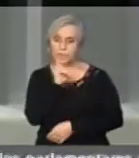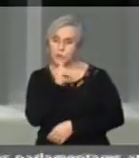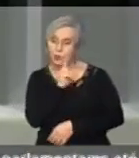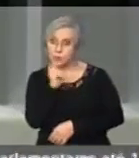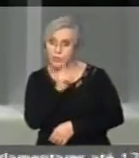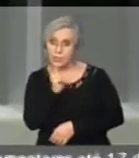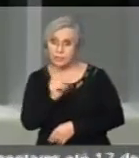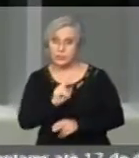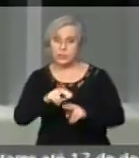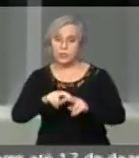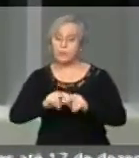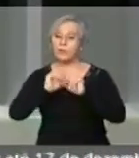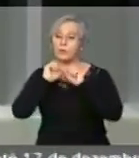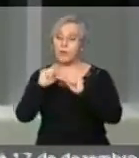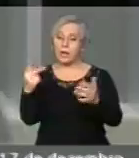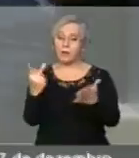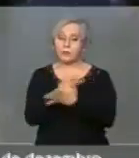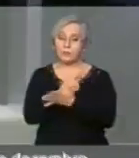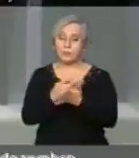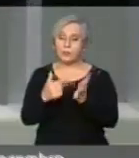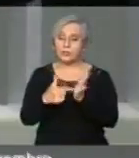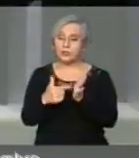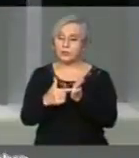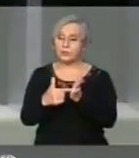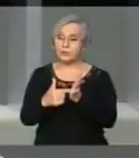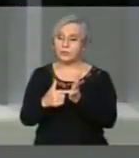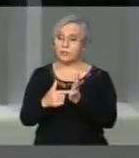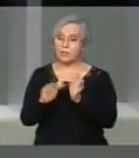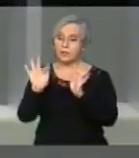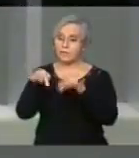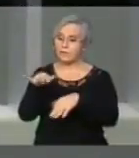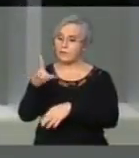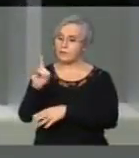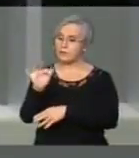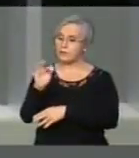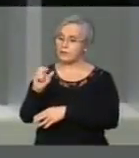os efeitos do fim do defeso por